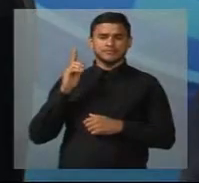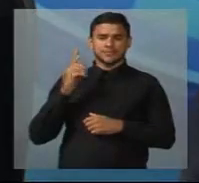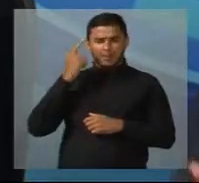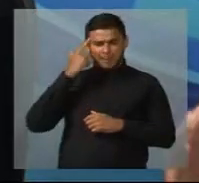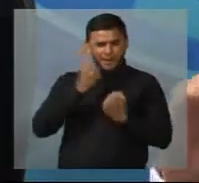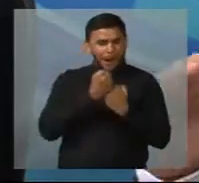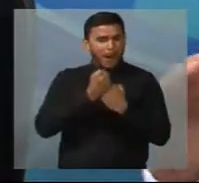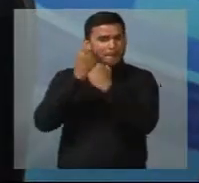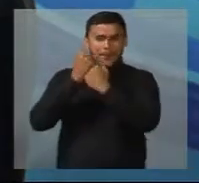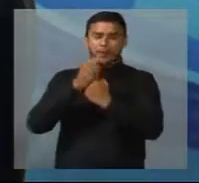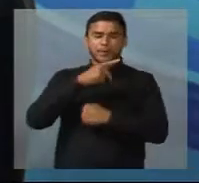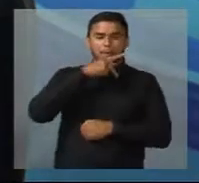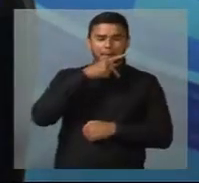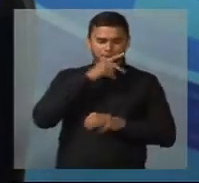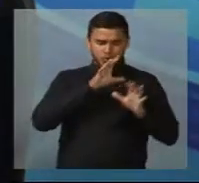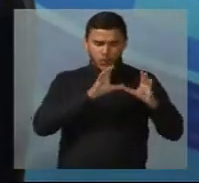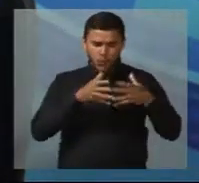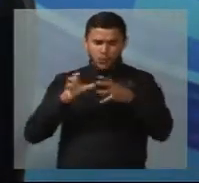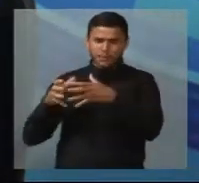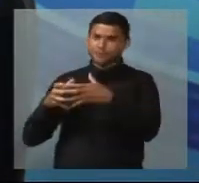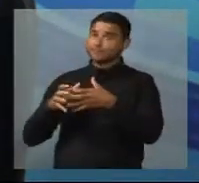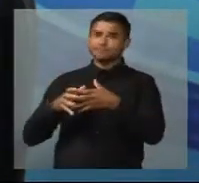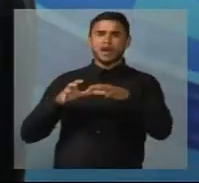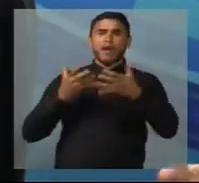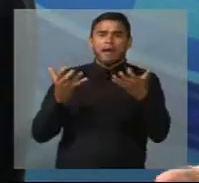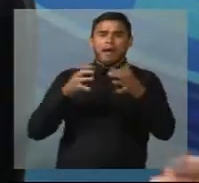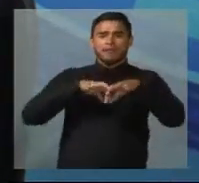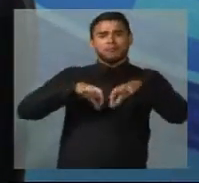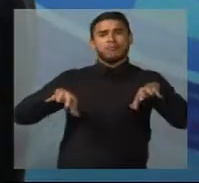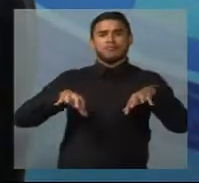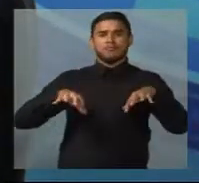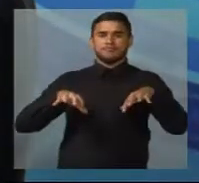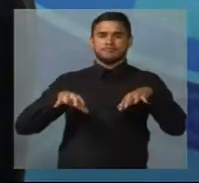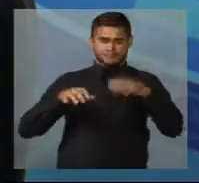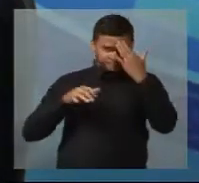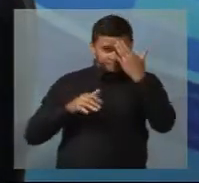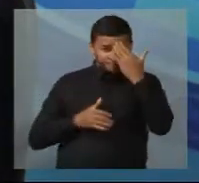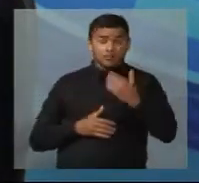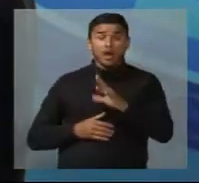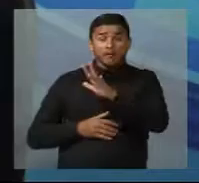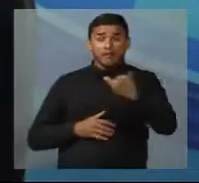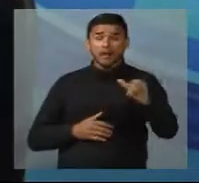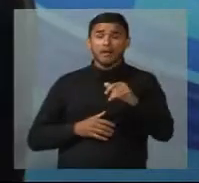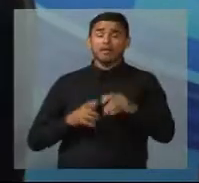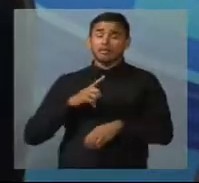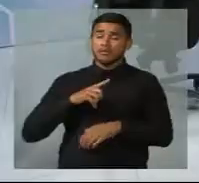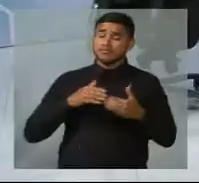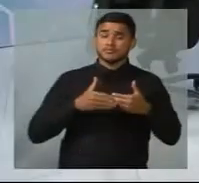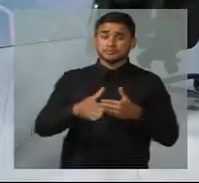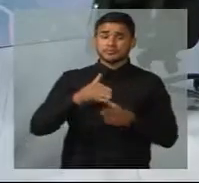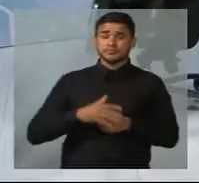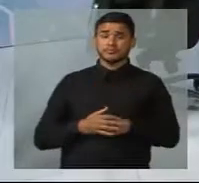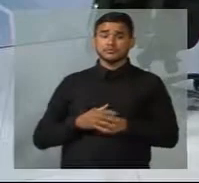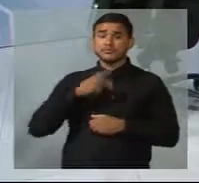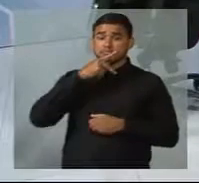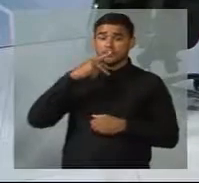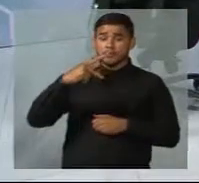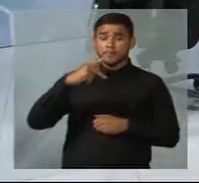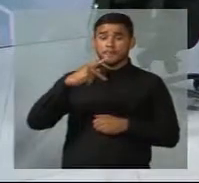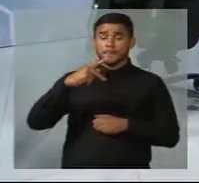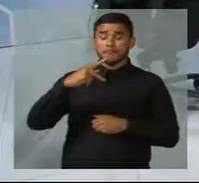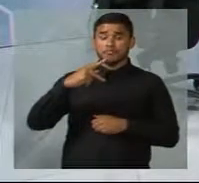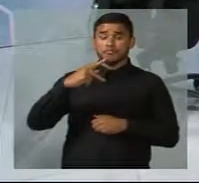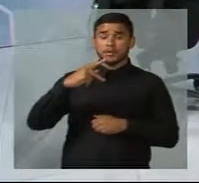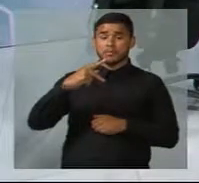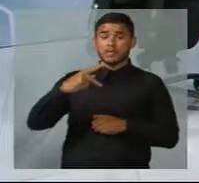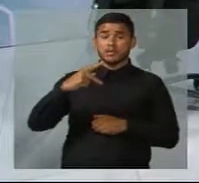já começa a surgir no horizonte uma preocupação com uma era pós-Lula. O PDT já tem um candidato lançado, que é o candidato